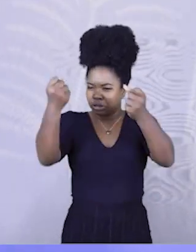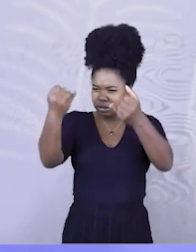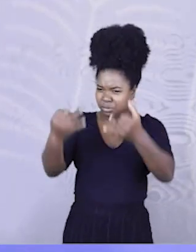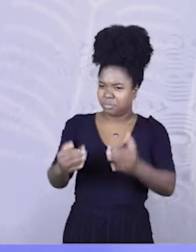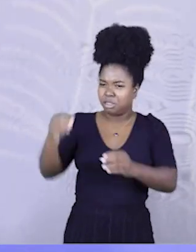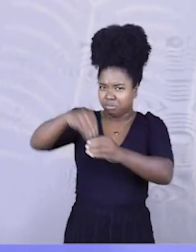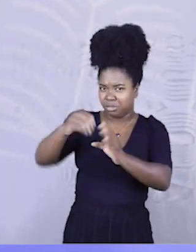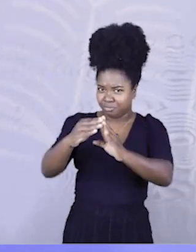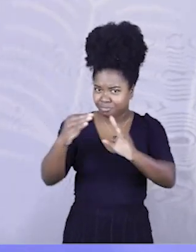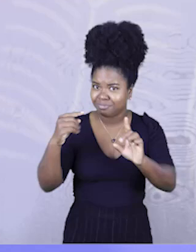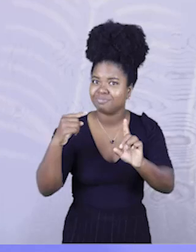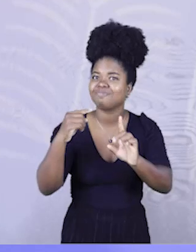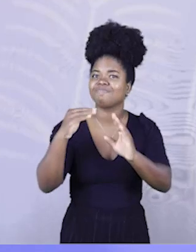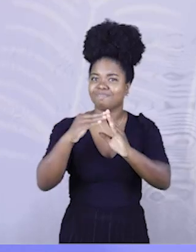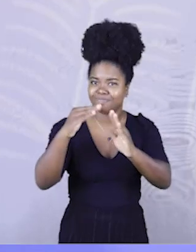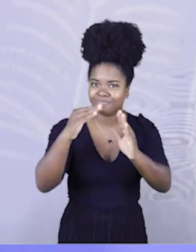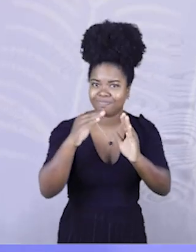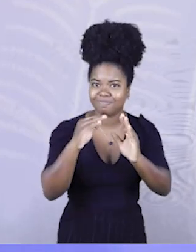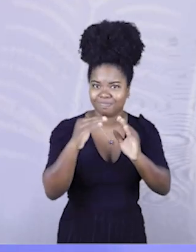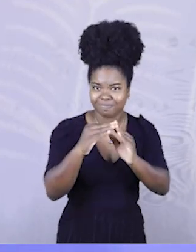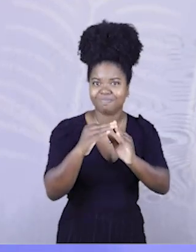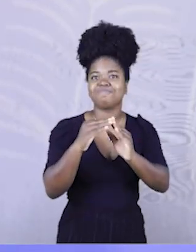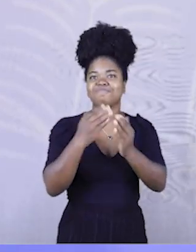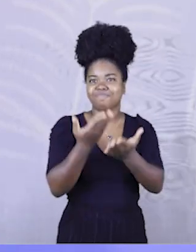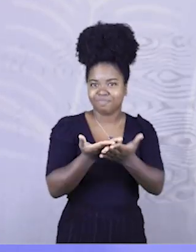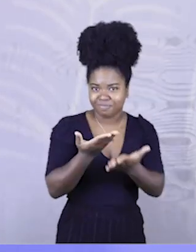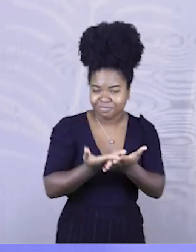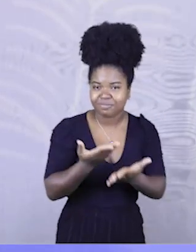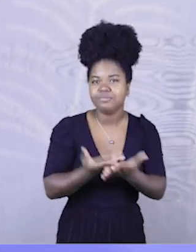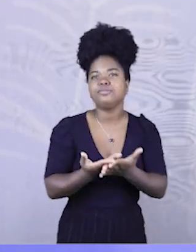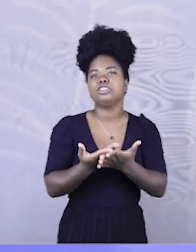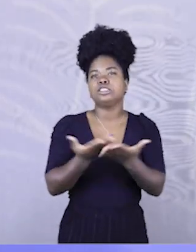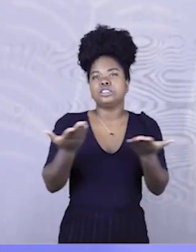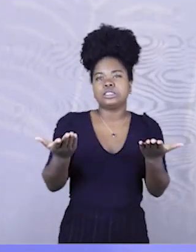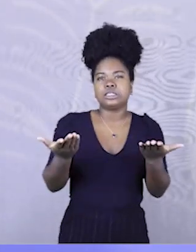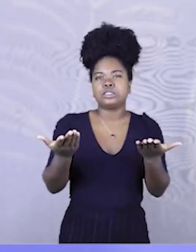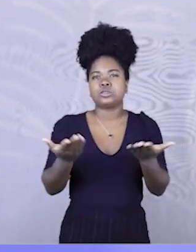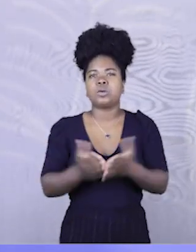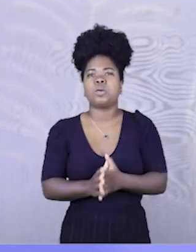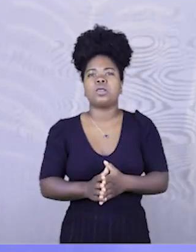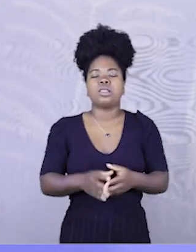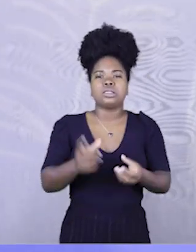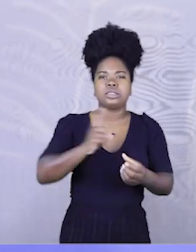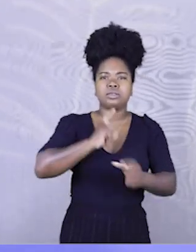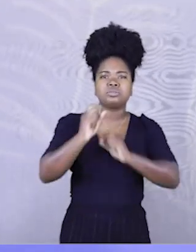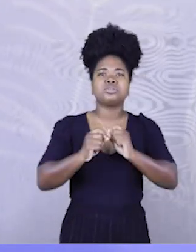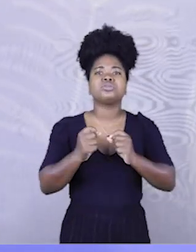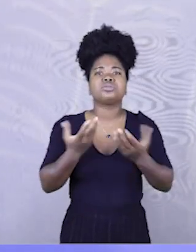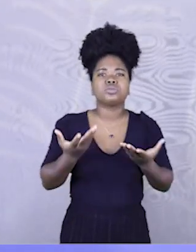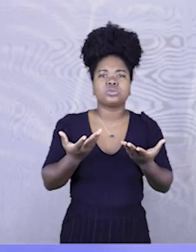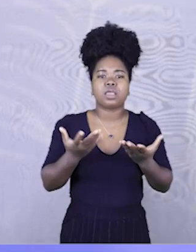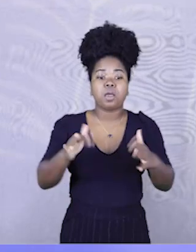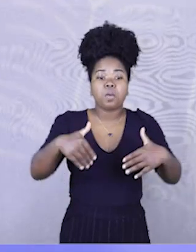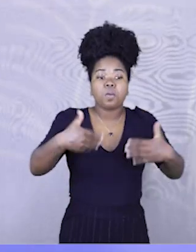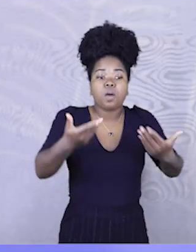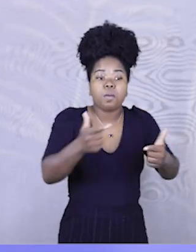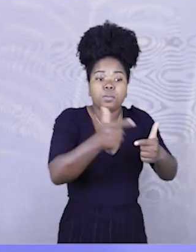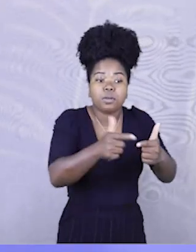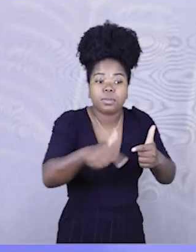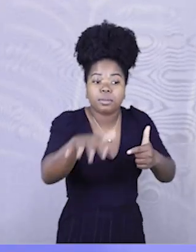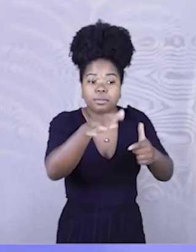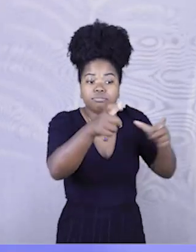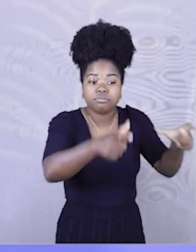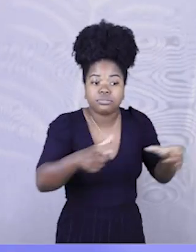A gente busca tratar com os gestores e também a comunidade ampliada escolar. Qual a demanda daquela localidade e levar,